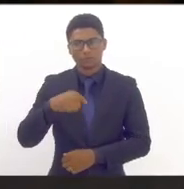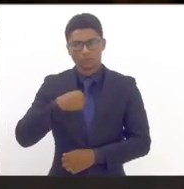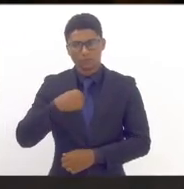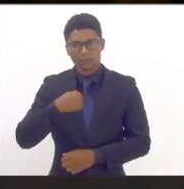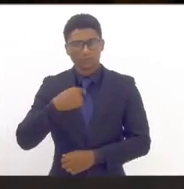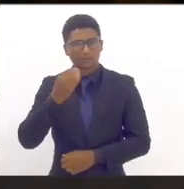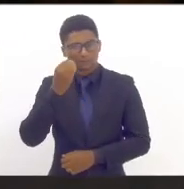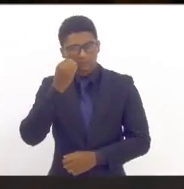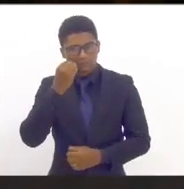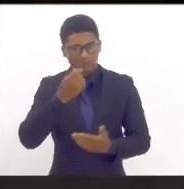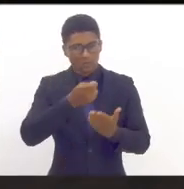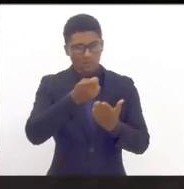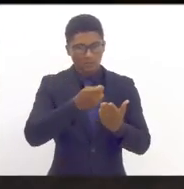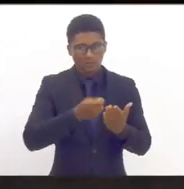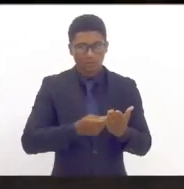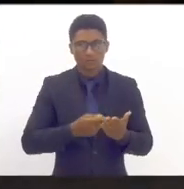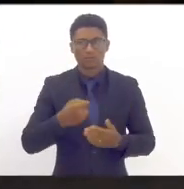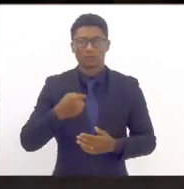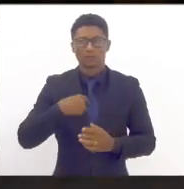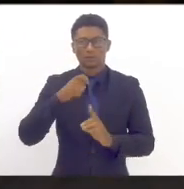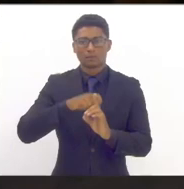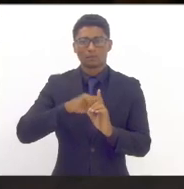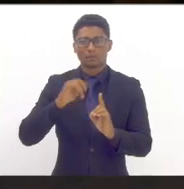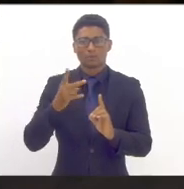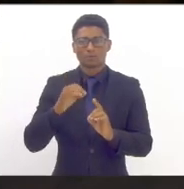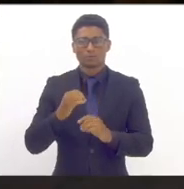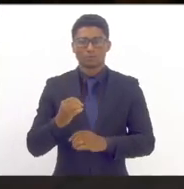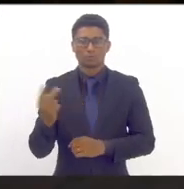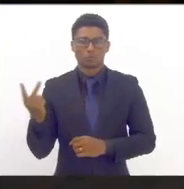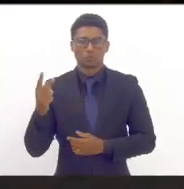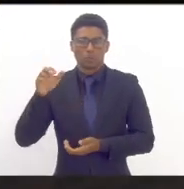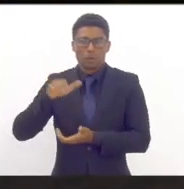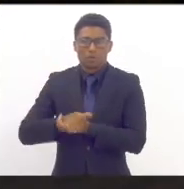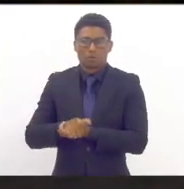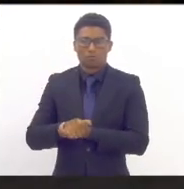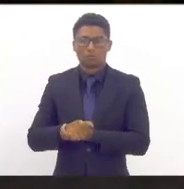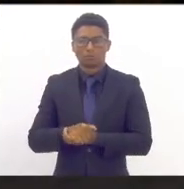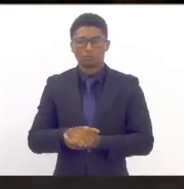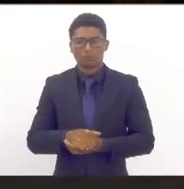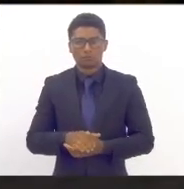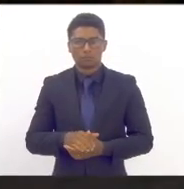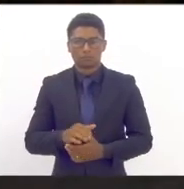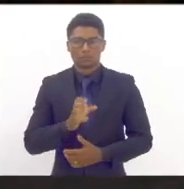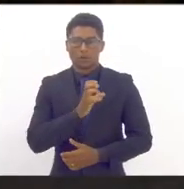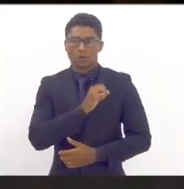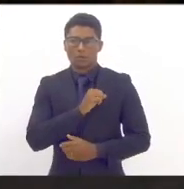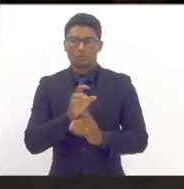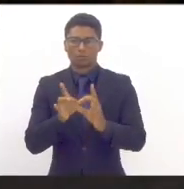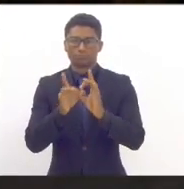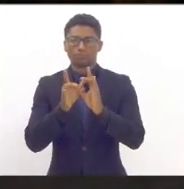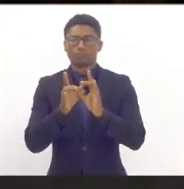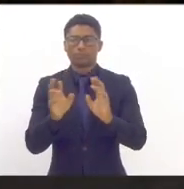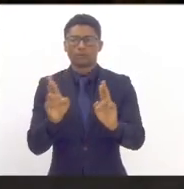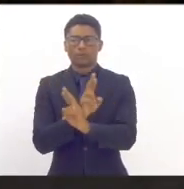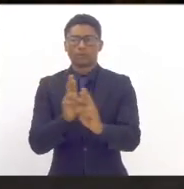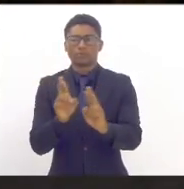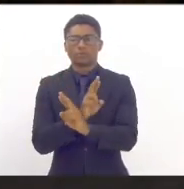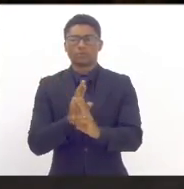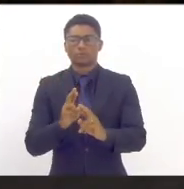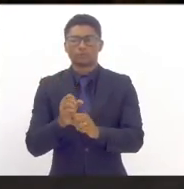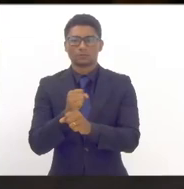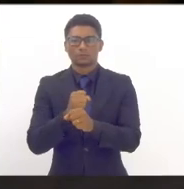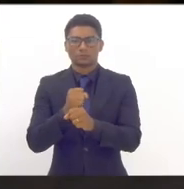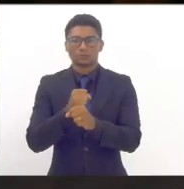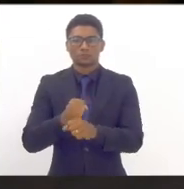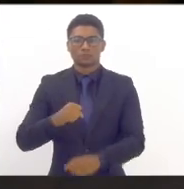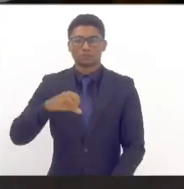Pedro. Escrevi os meus votos em julho, quando casamos. Nós celebramos o nosso amor e a relação que a gente vem construindo nos